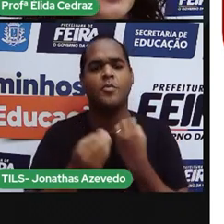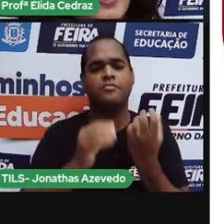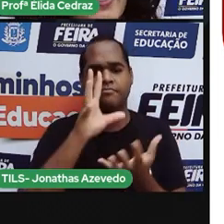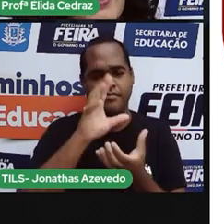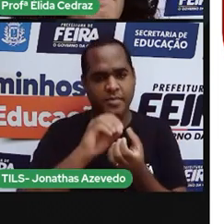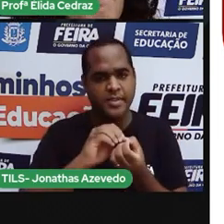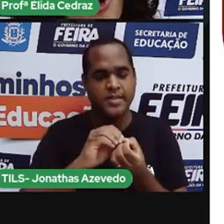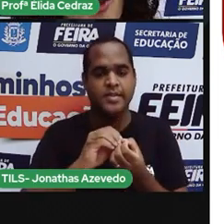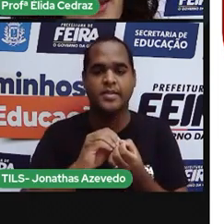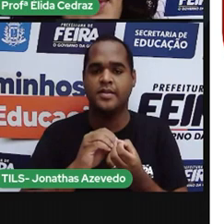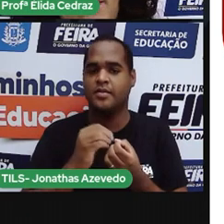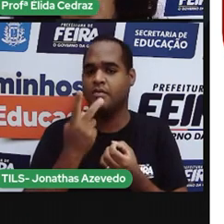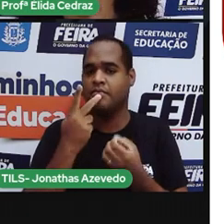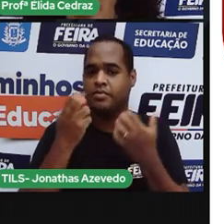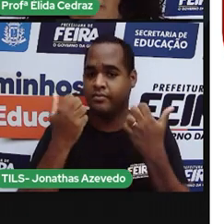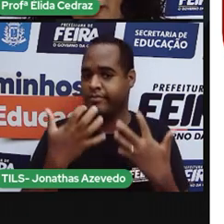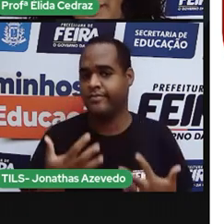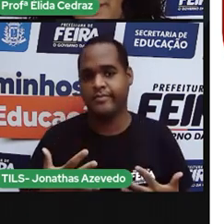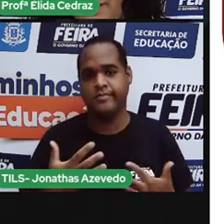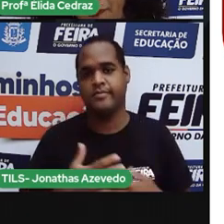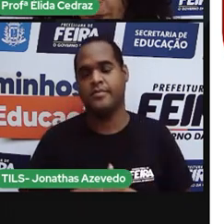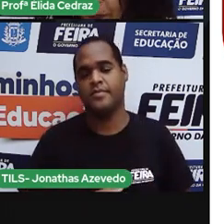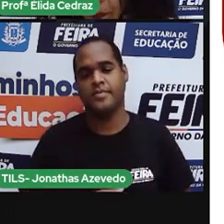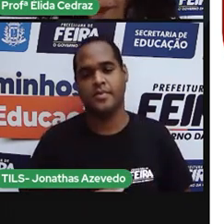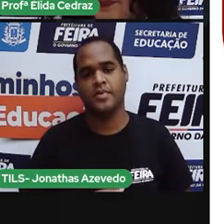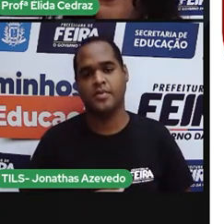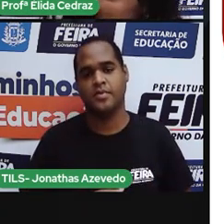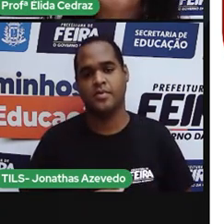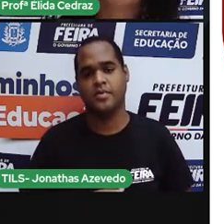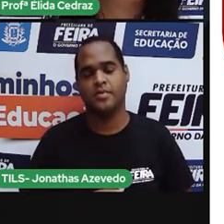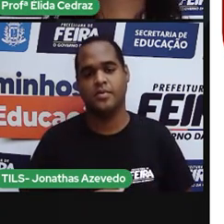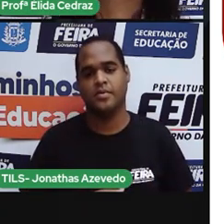de cada poema problema?